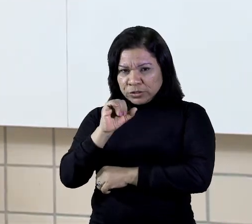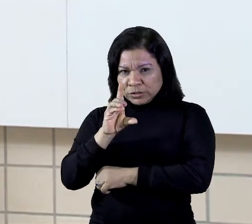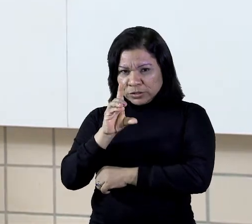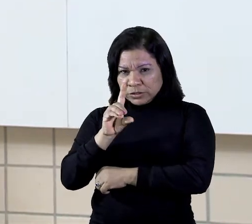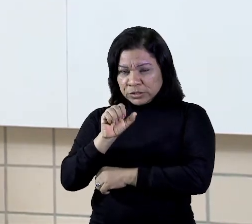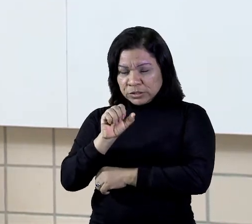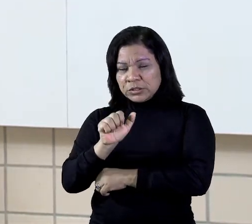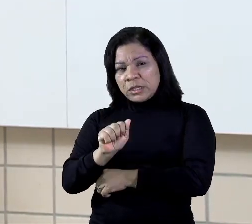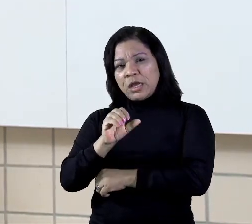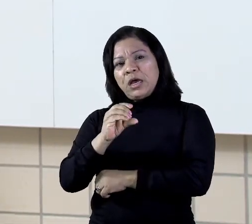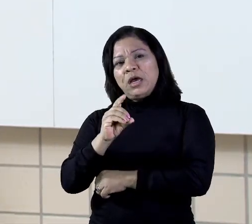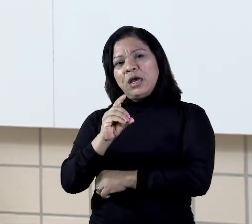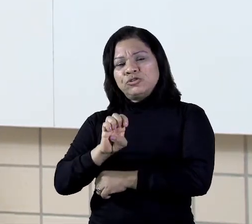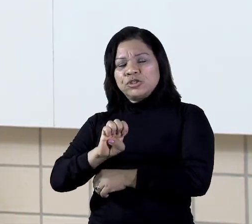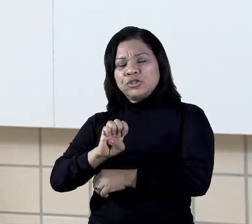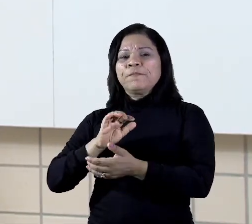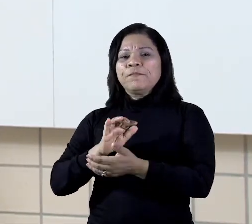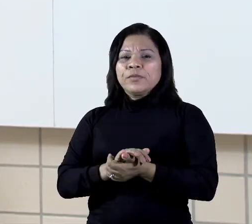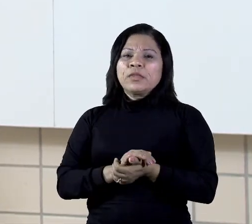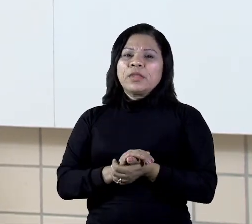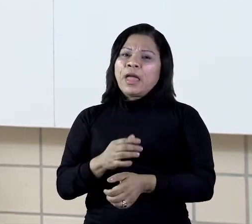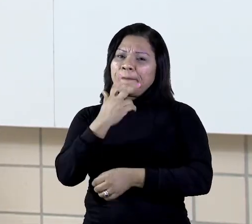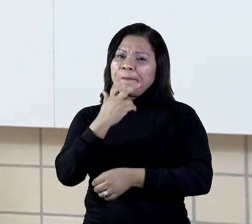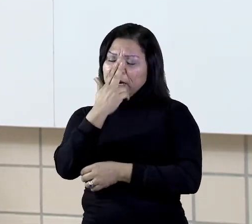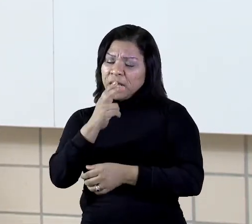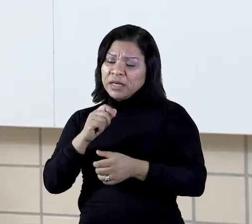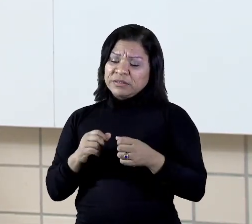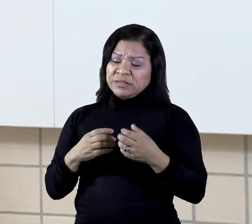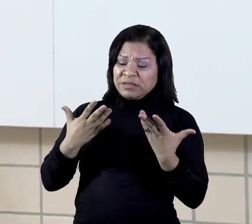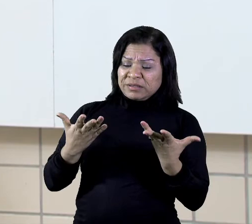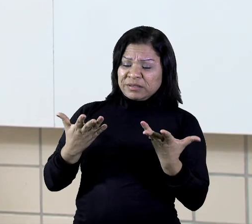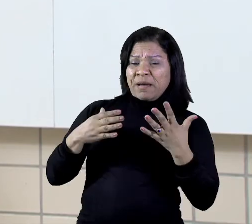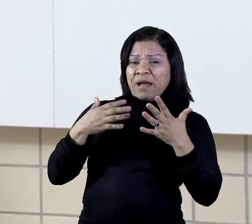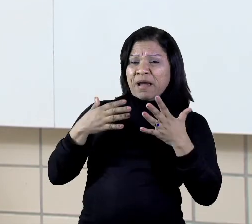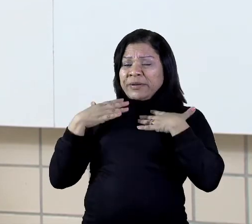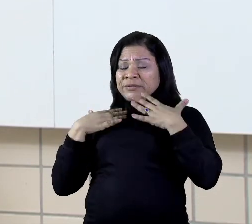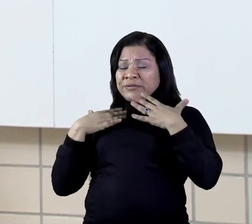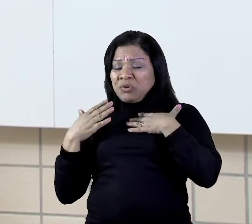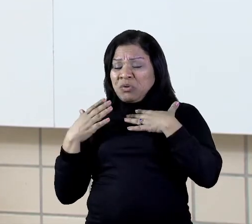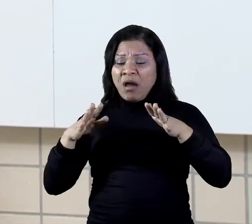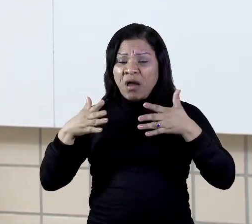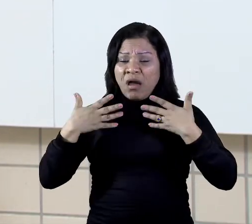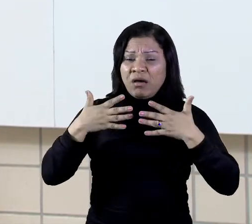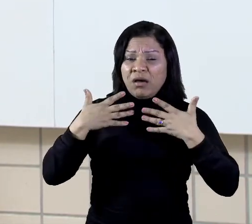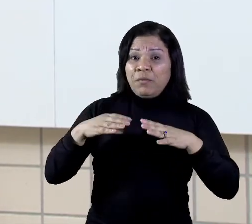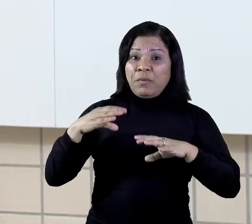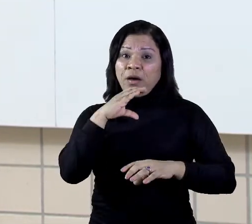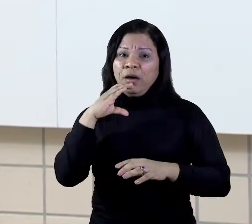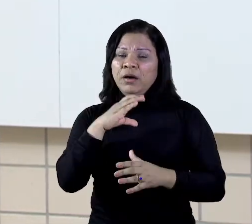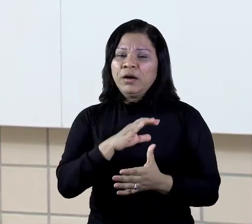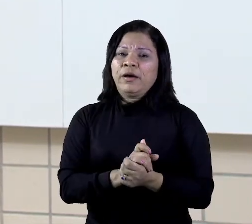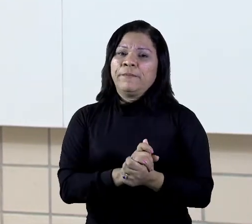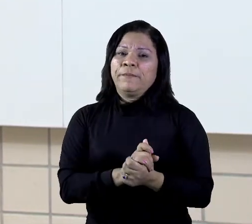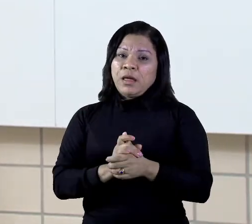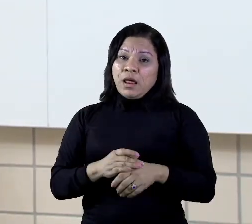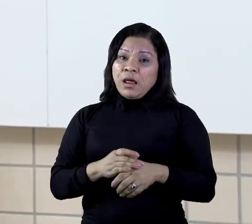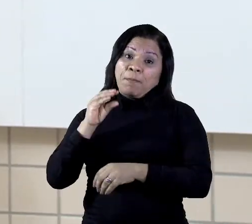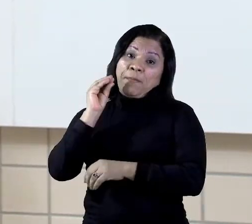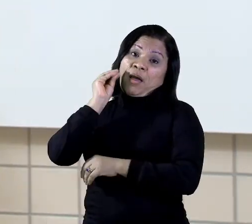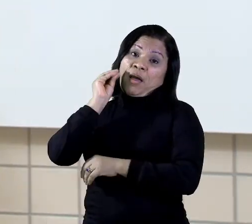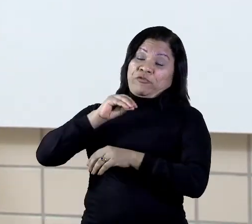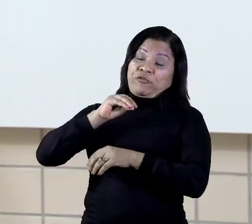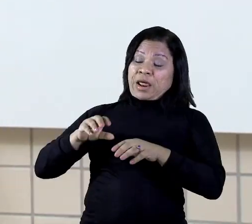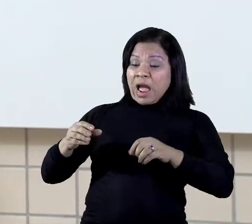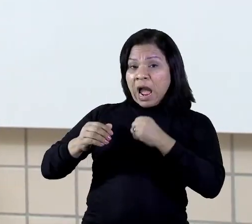A mioclomia, mialgia. A mialgia também é uma inflamação dessa musculatura. Bom, observando